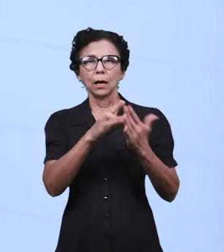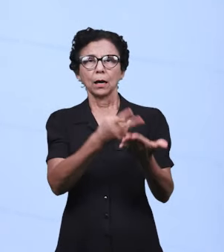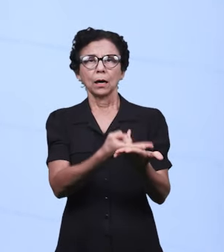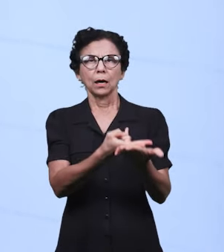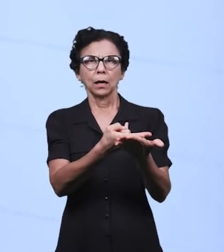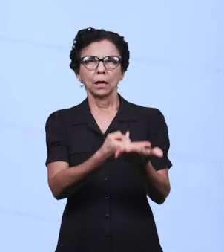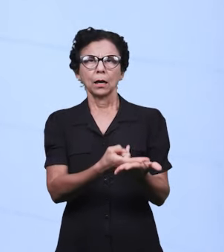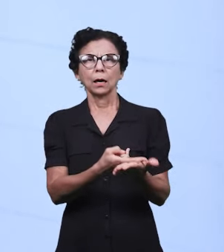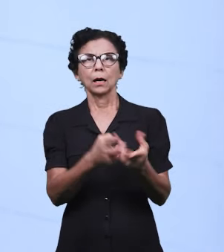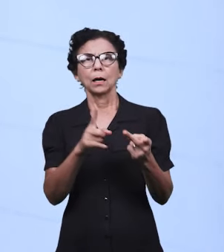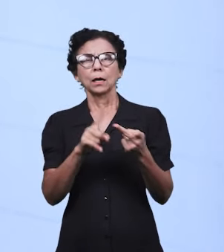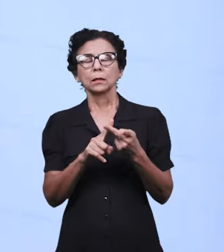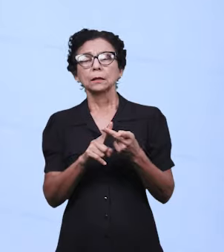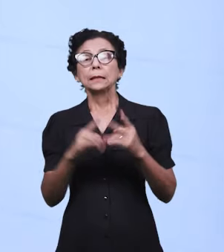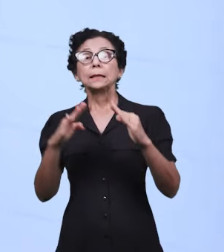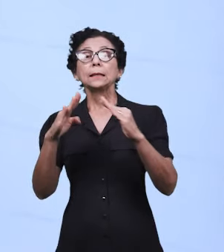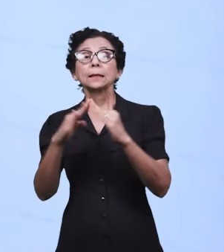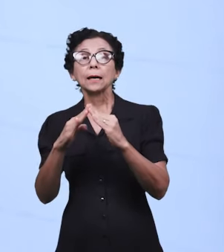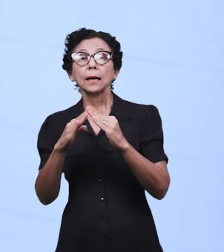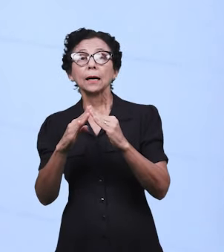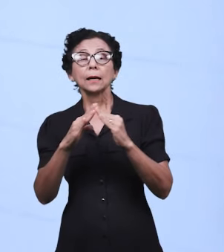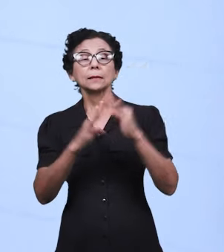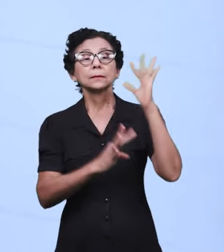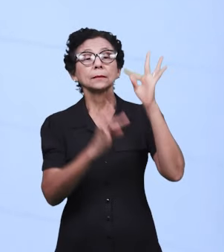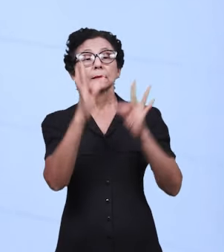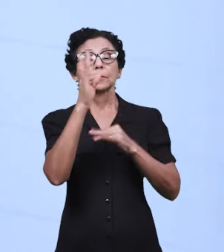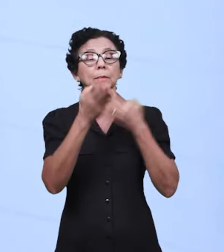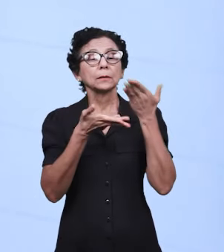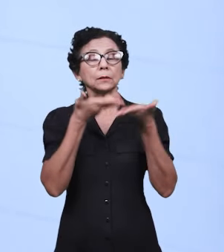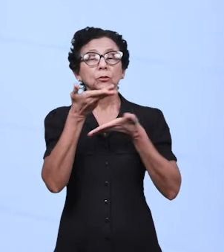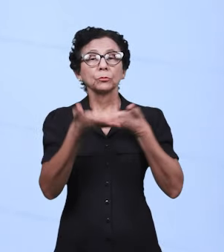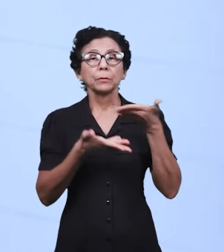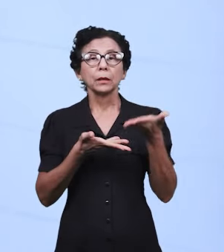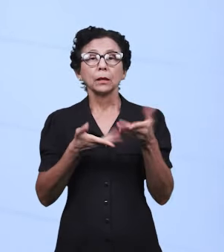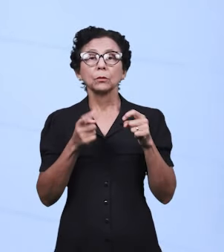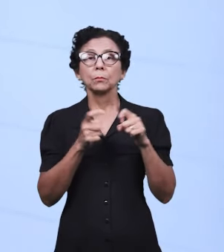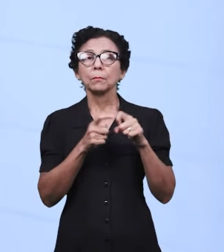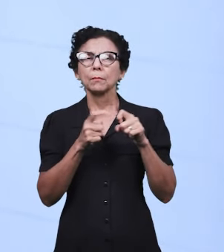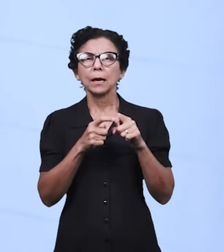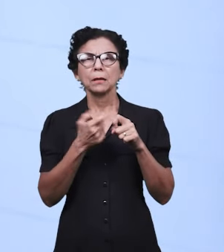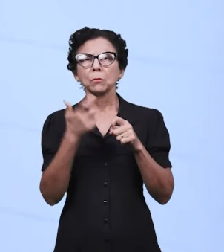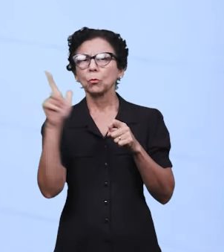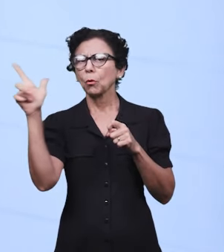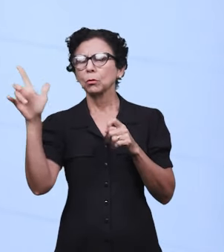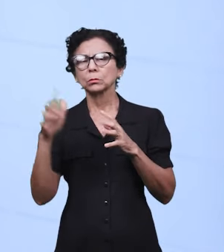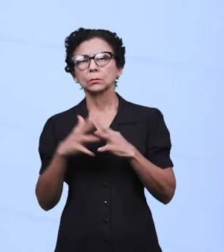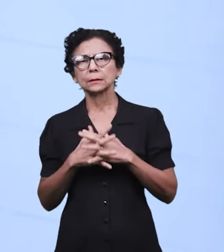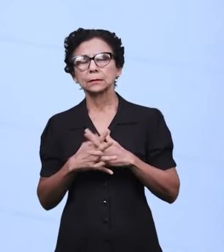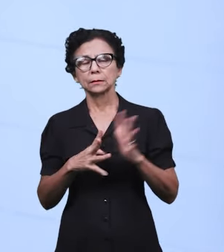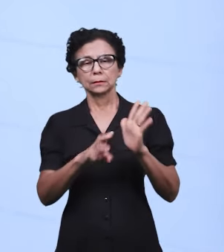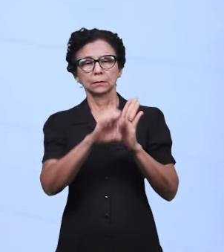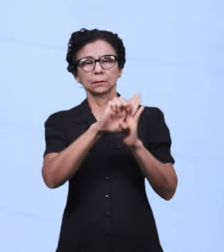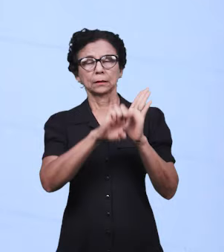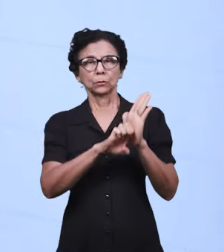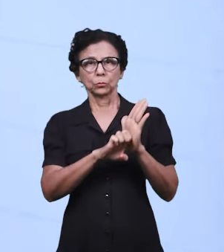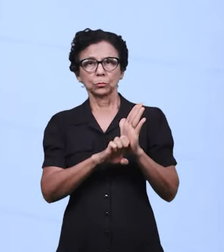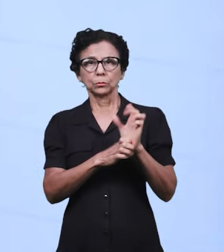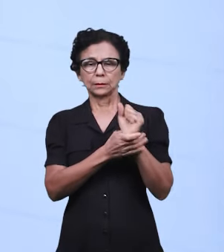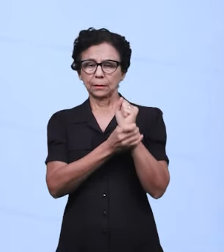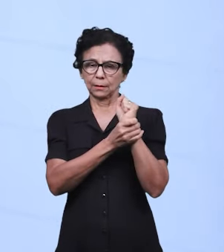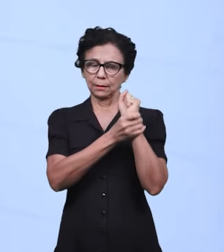o atendimento domiciliar, enfim. Então, o Estatuto ele garante